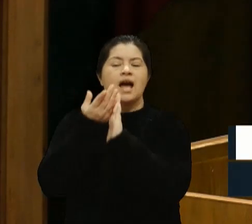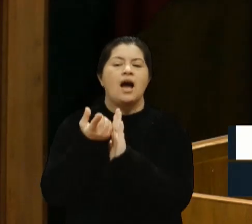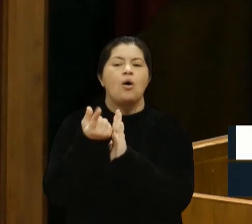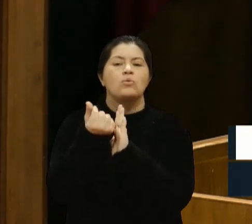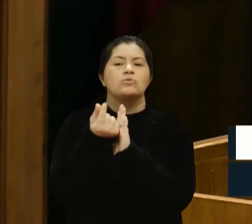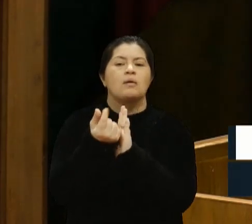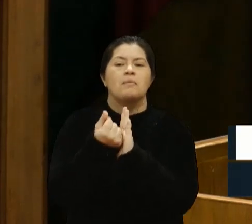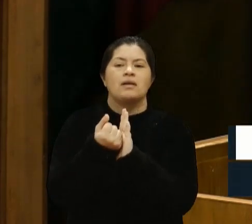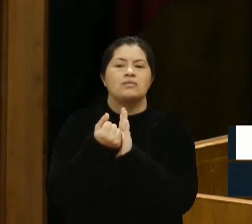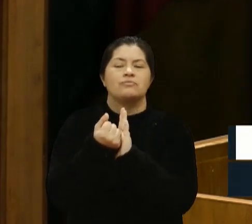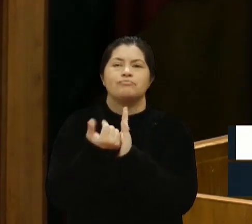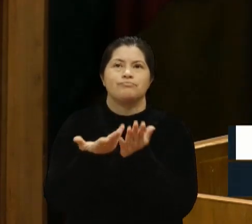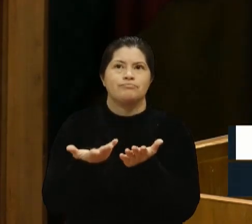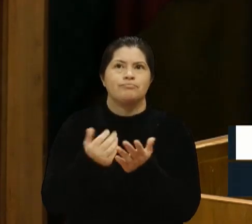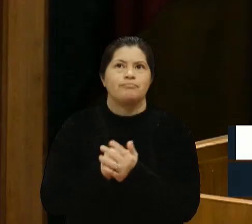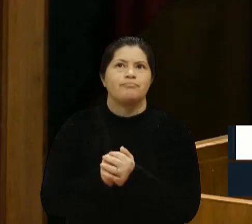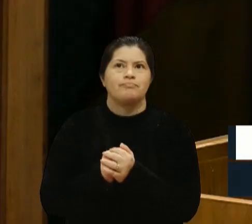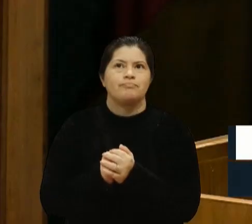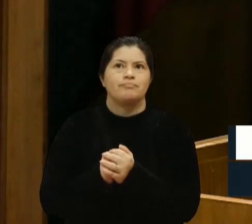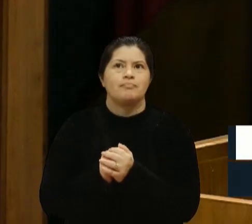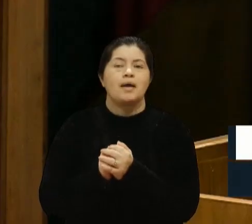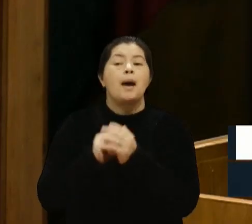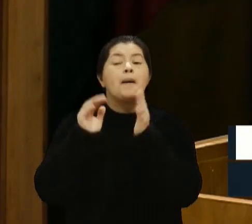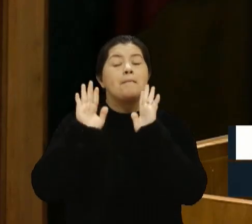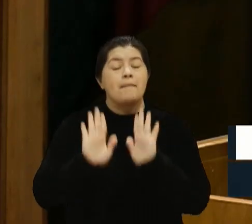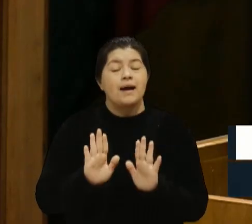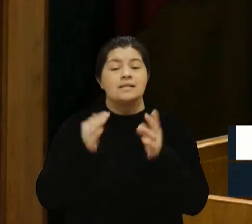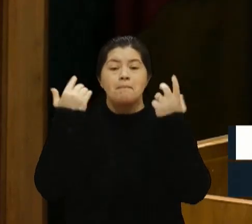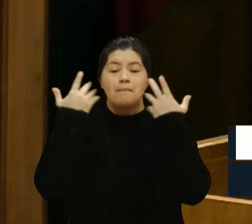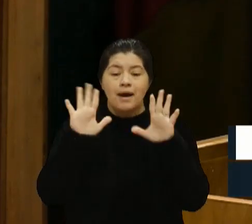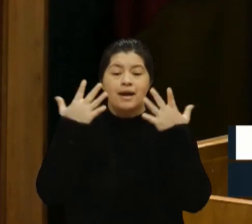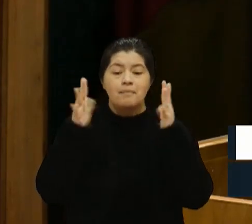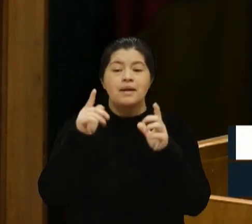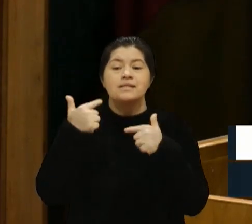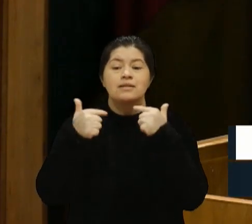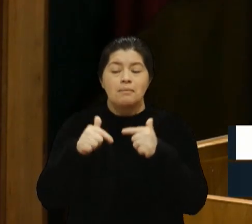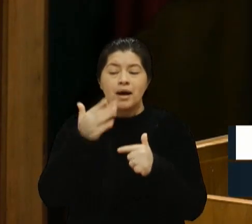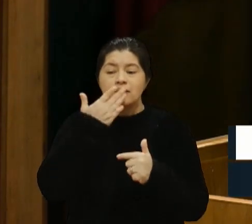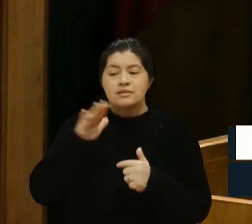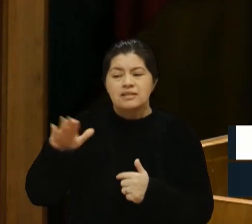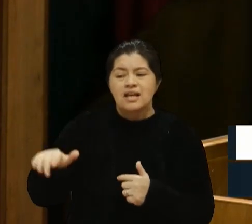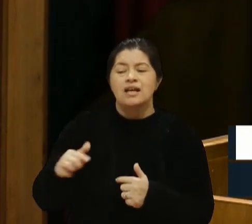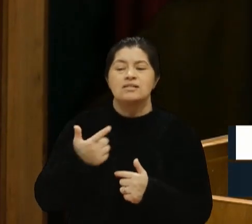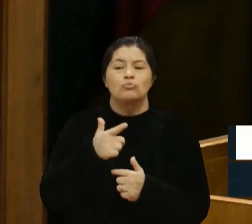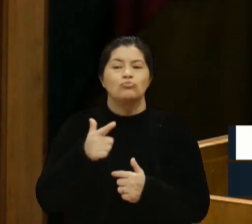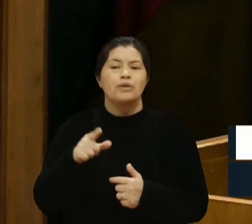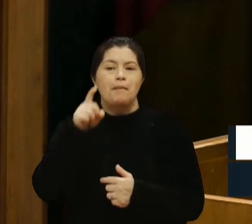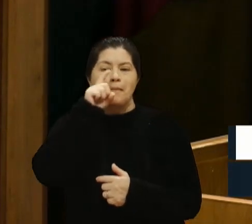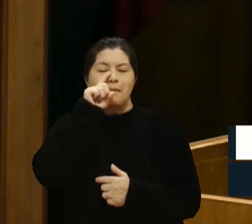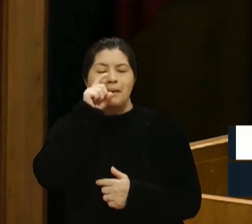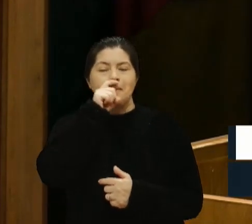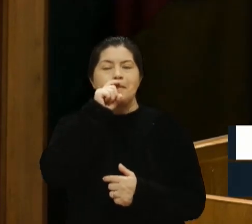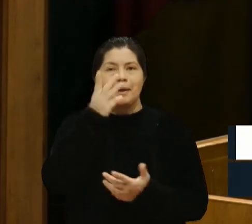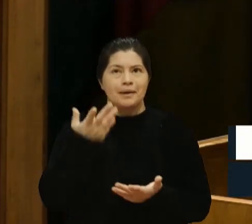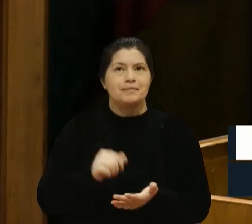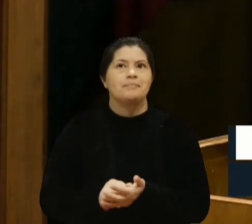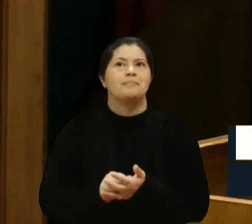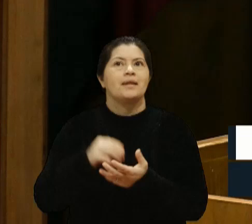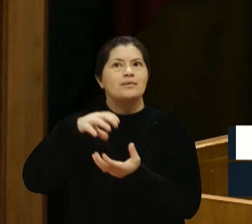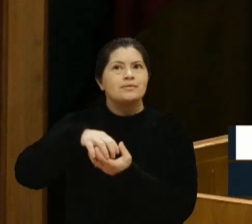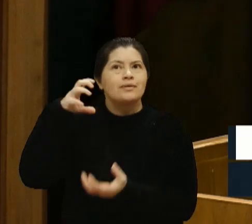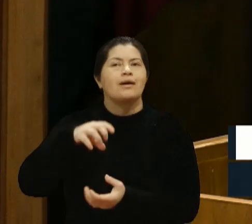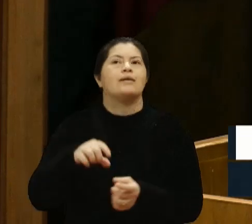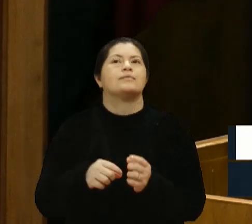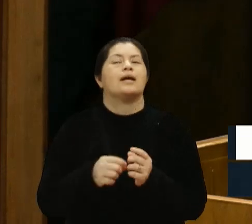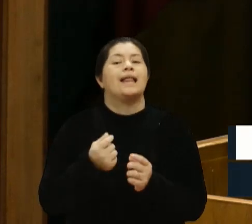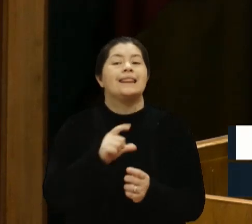problema. Infelizmente, apesar de tudo isso, parabéns pelo trabalho que vocês fazem com as crianças que não têm pai, com os idosos, ainda que nós tenhamos um número